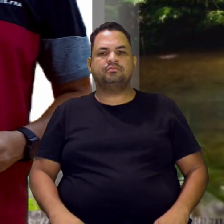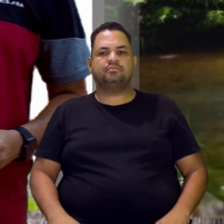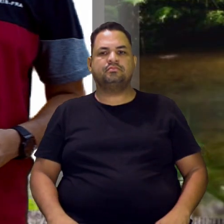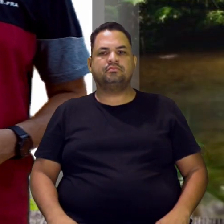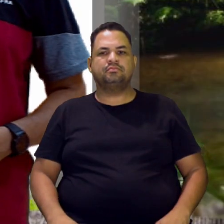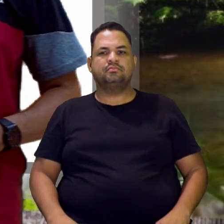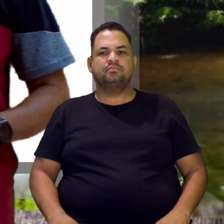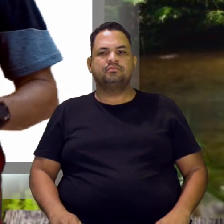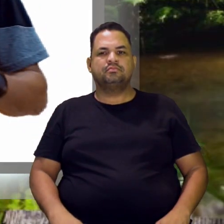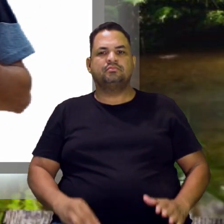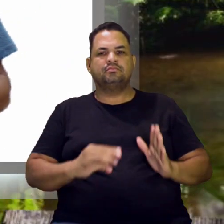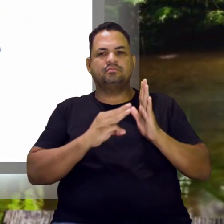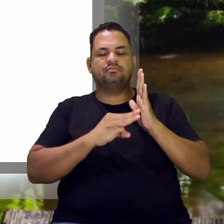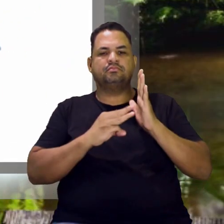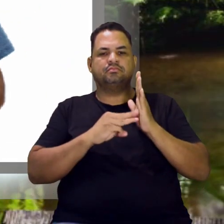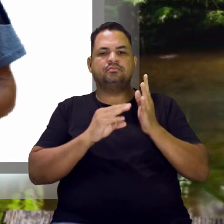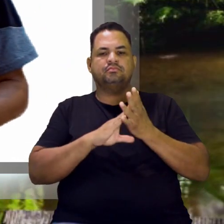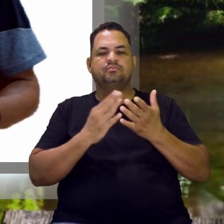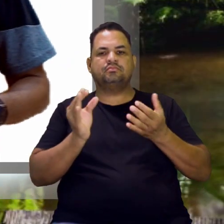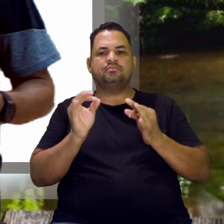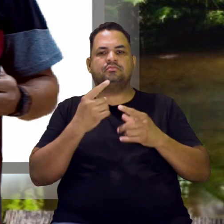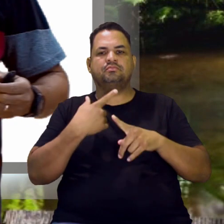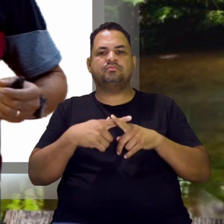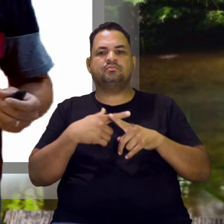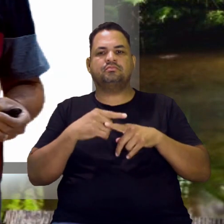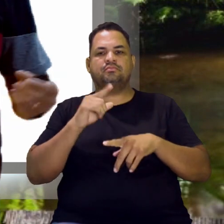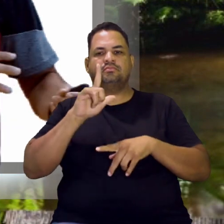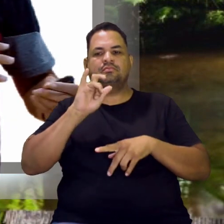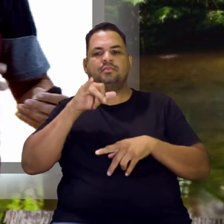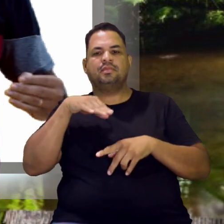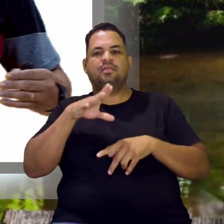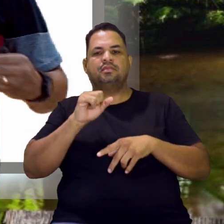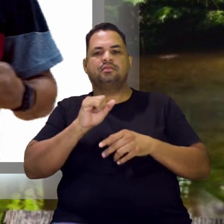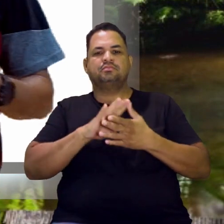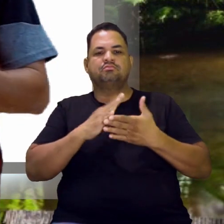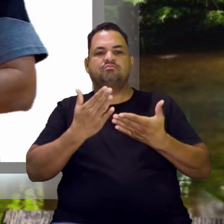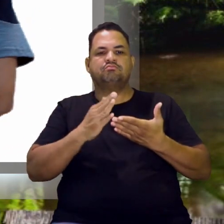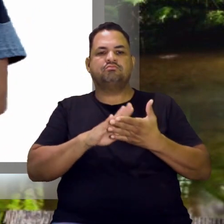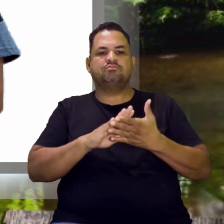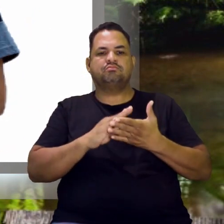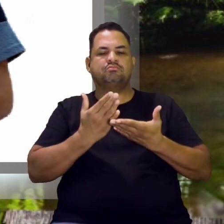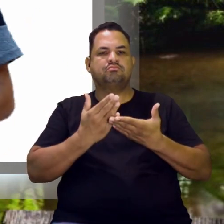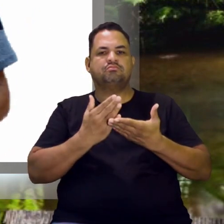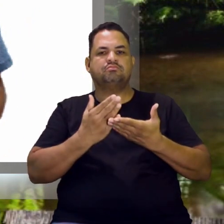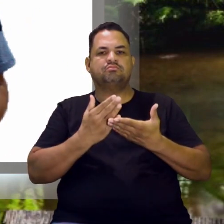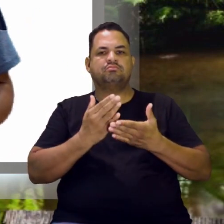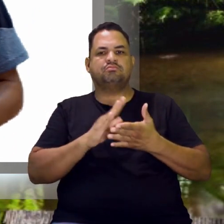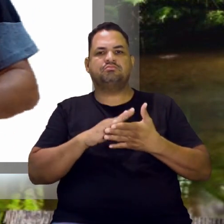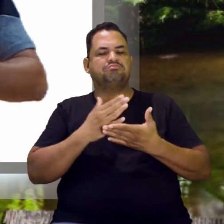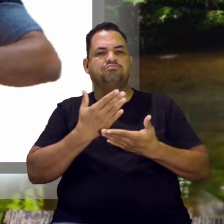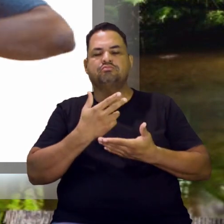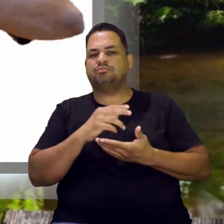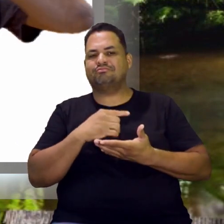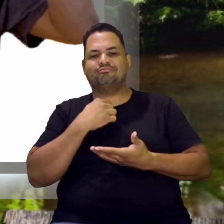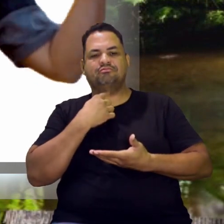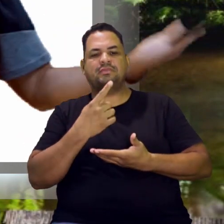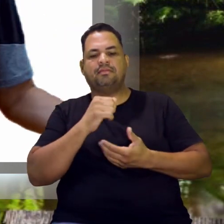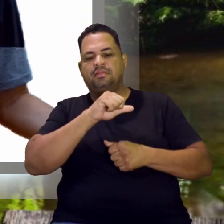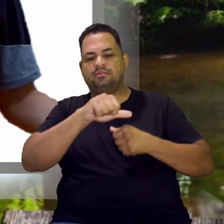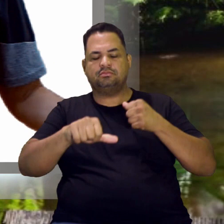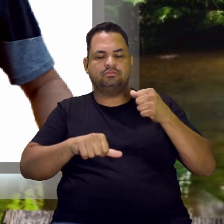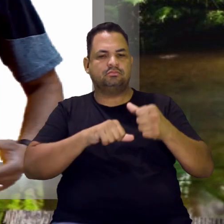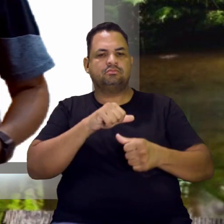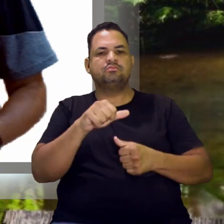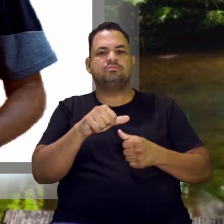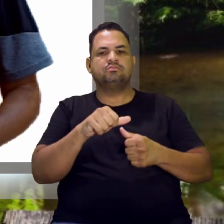isso. Ela é usada nessa metodologia justamente porque o latim é uma língua morta, então ela não é mais passível de adulteração, né? Ou de